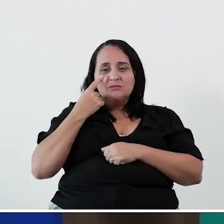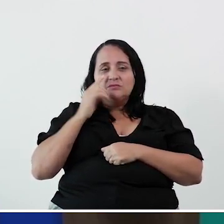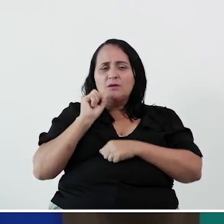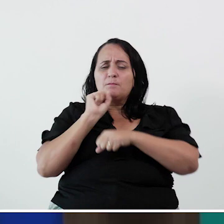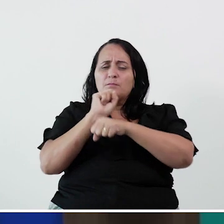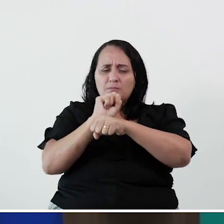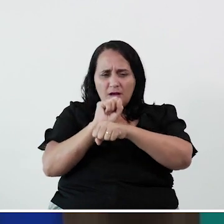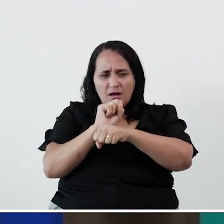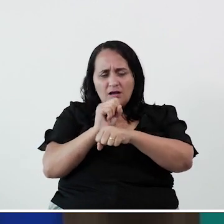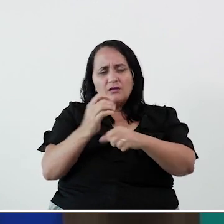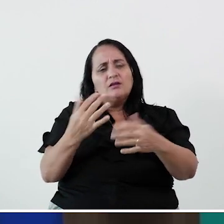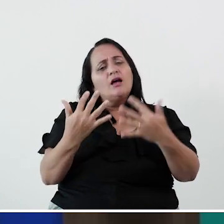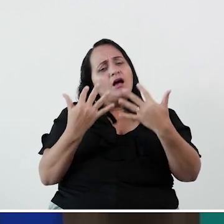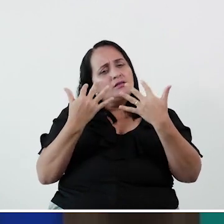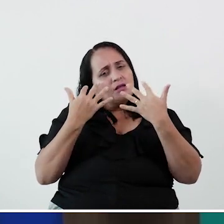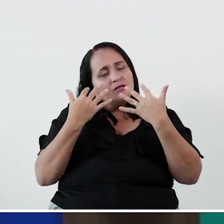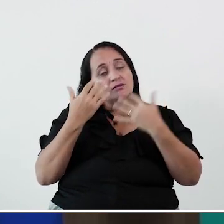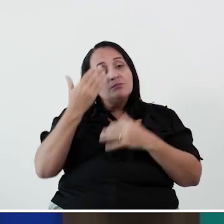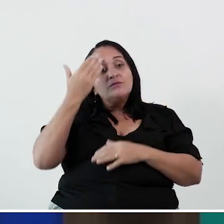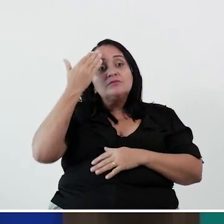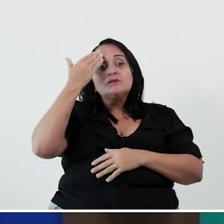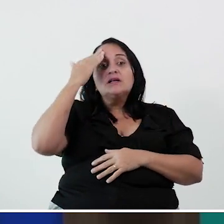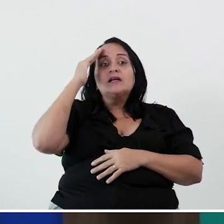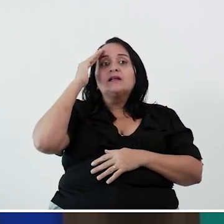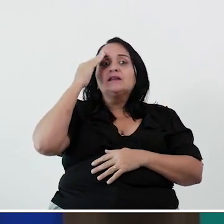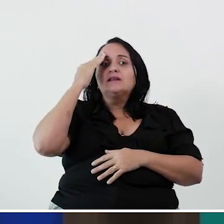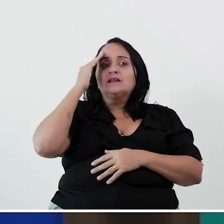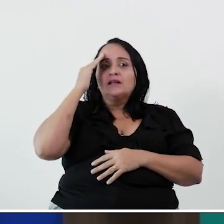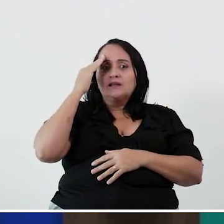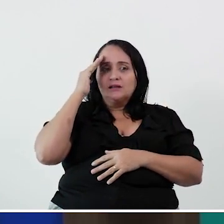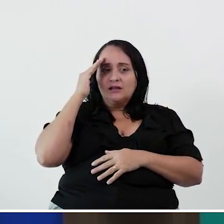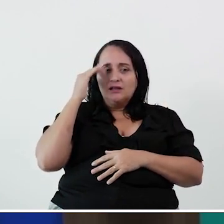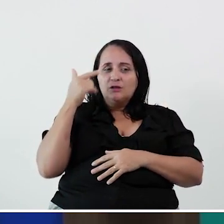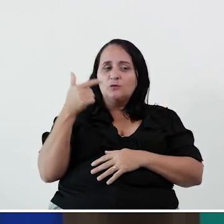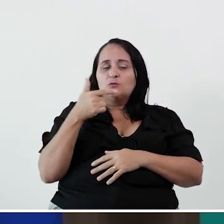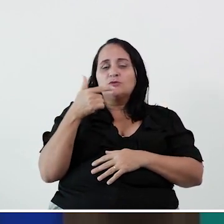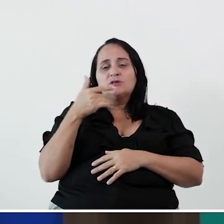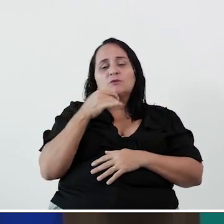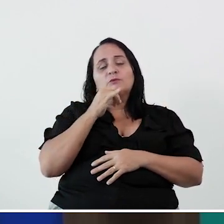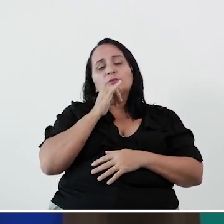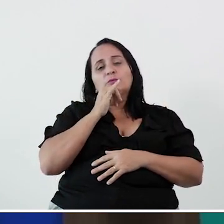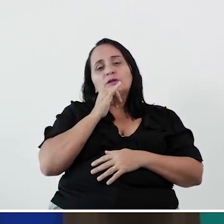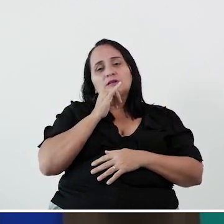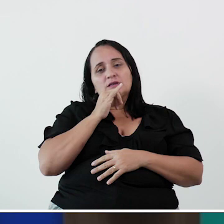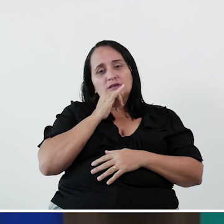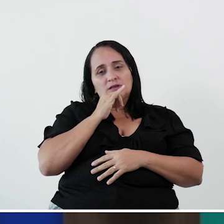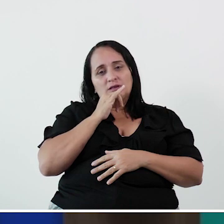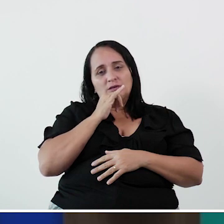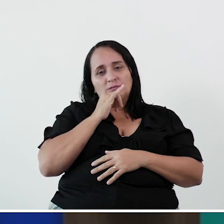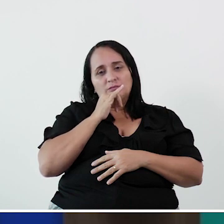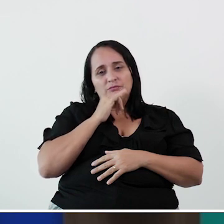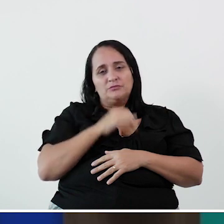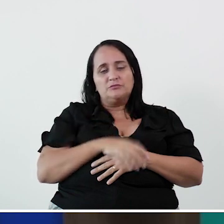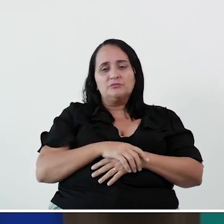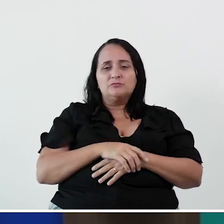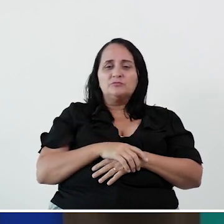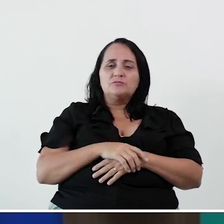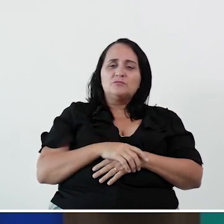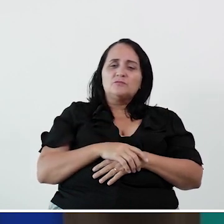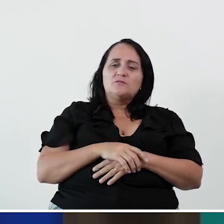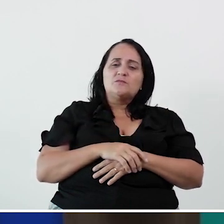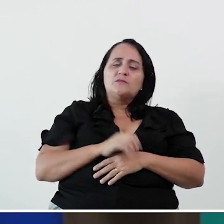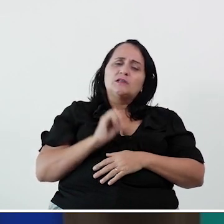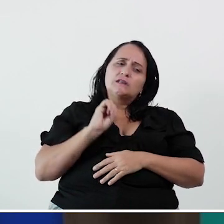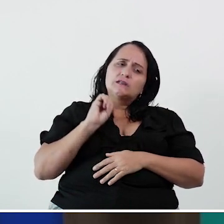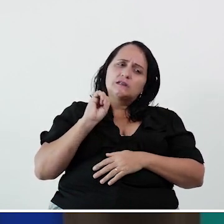fazendo, para você poder entender esse segundo exemplo que eu vou colocar agora. Se a minha dízima